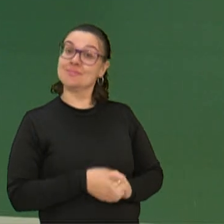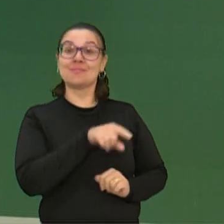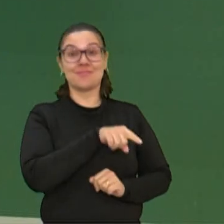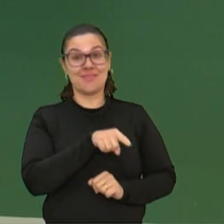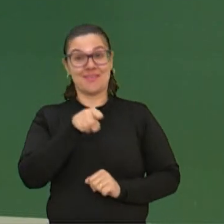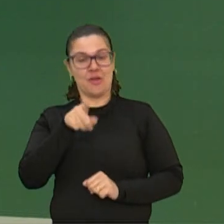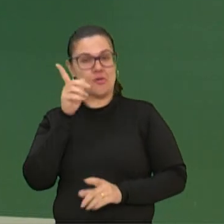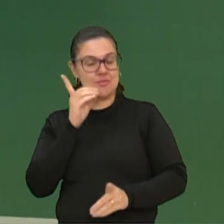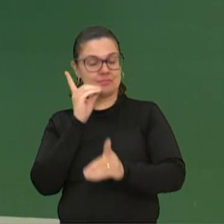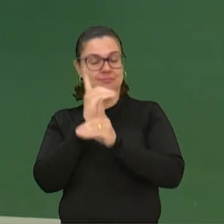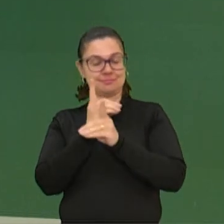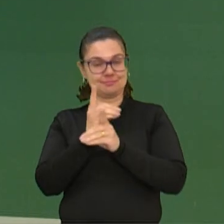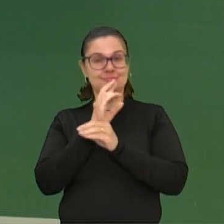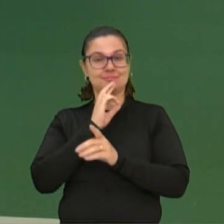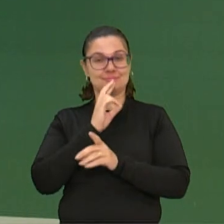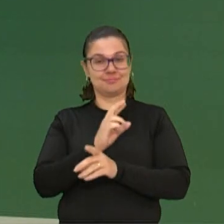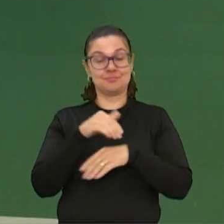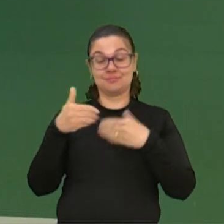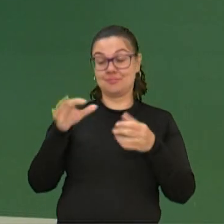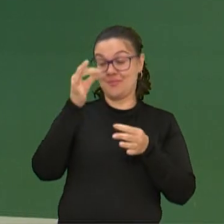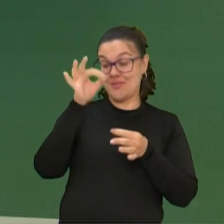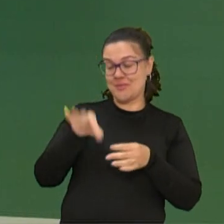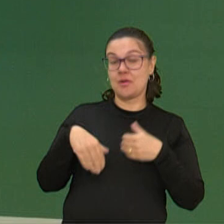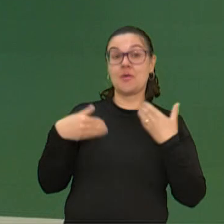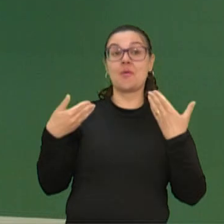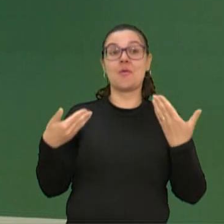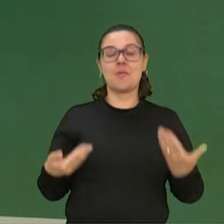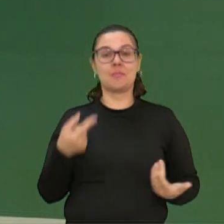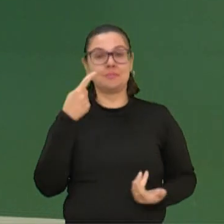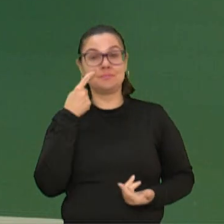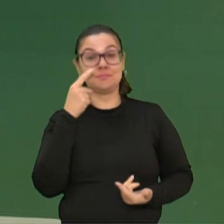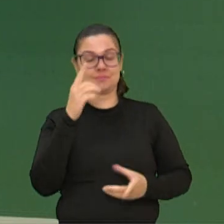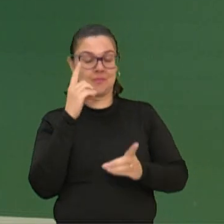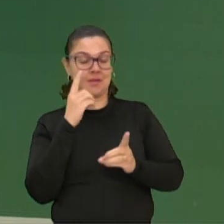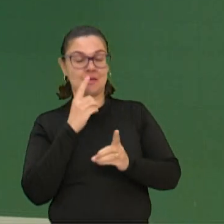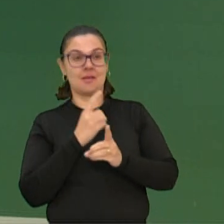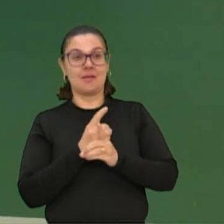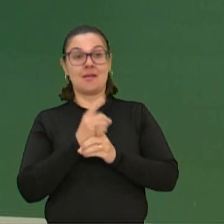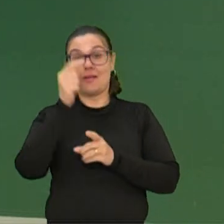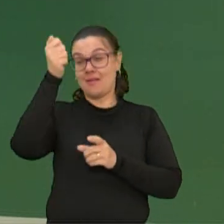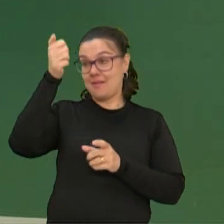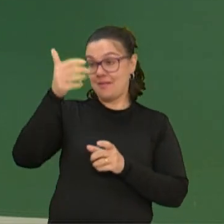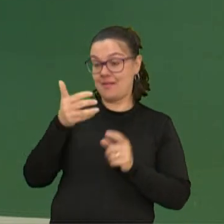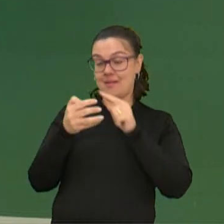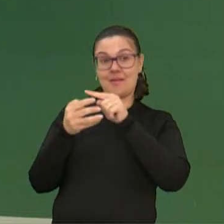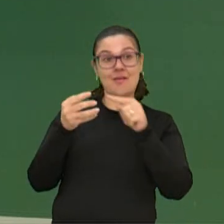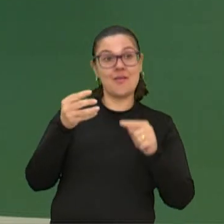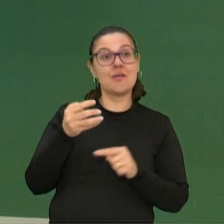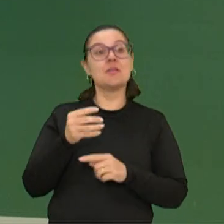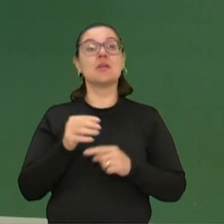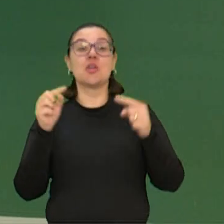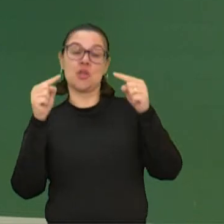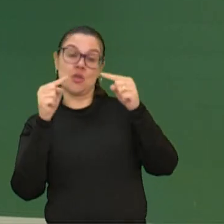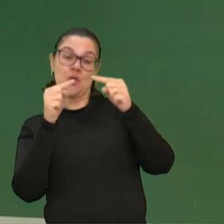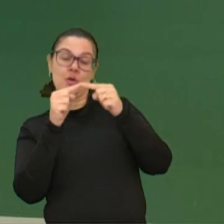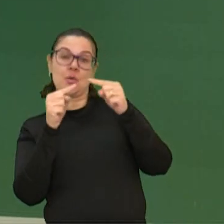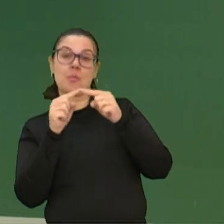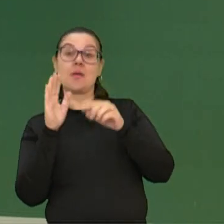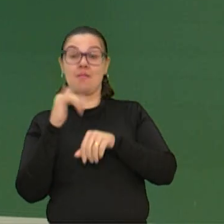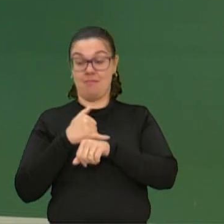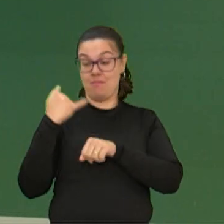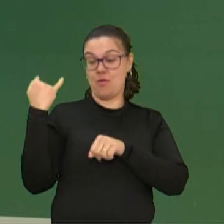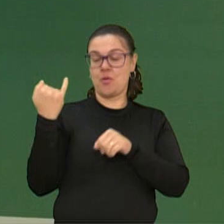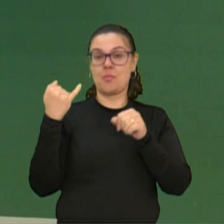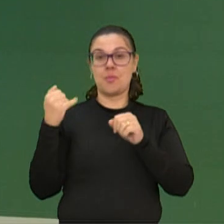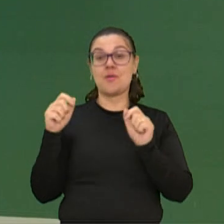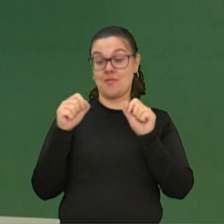E aí, encontraram a alternativa correta? Vamos então encontrar a alternativa que contempla a